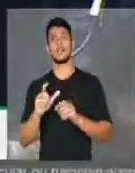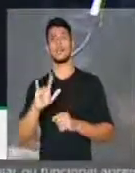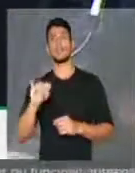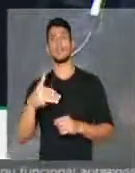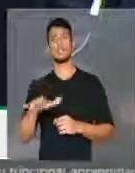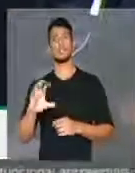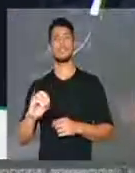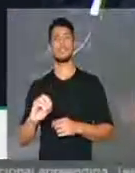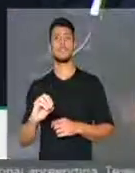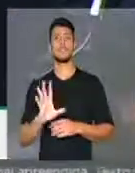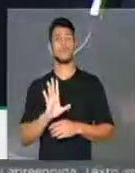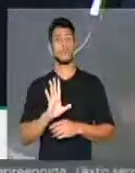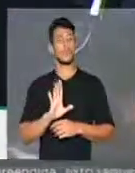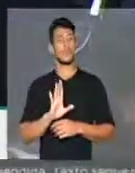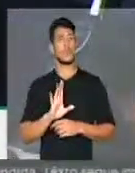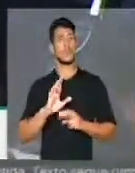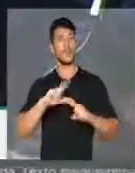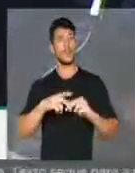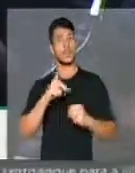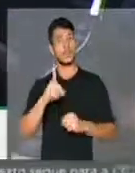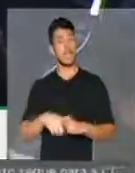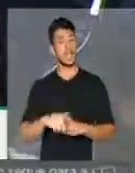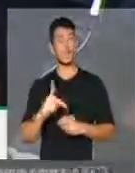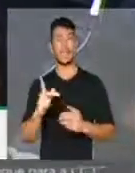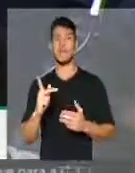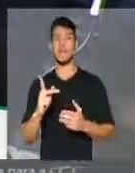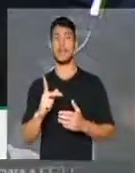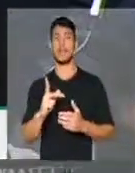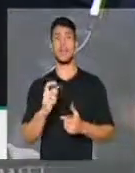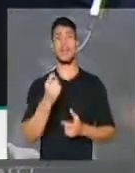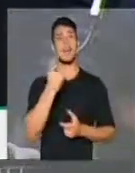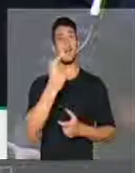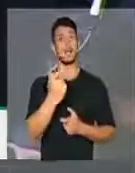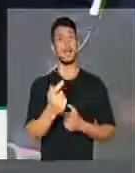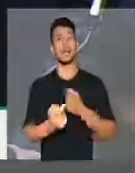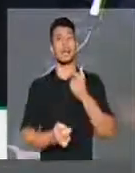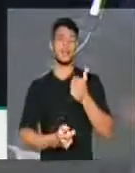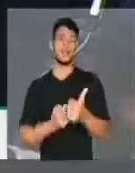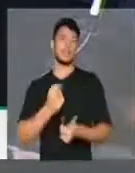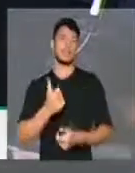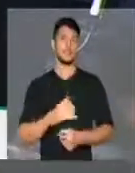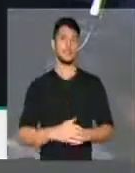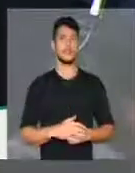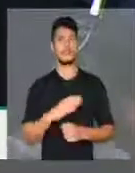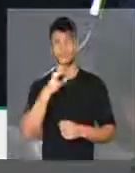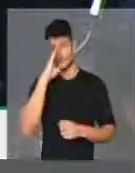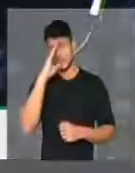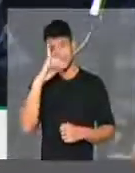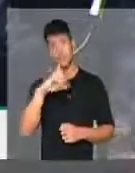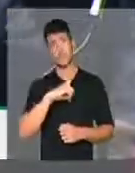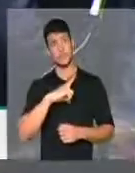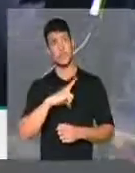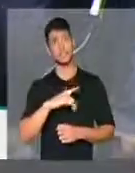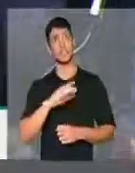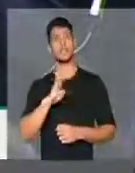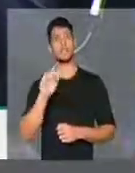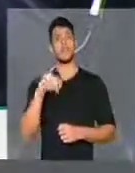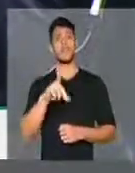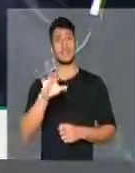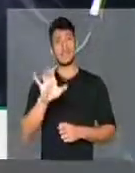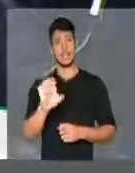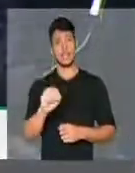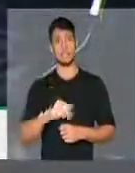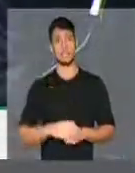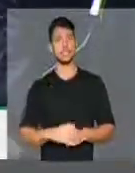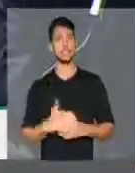como exceção. E muito menos quando há recursos do BNDES com juros subsidiados.